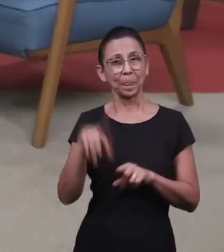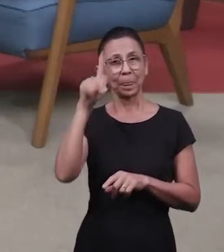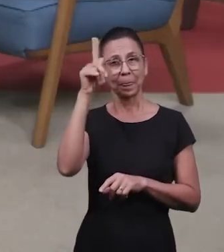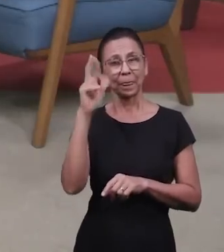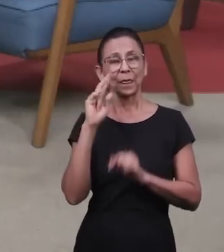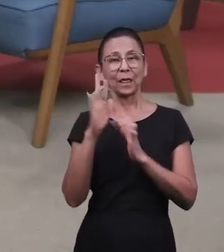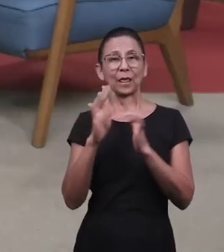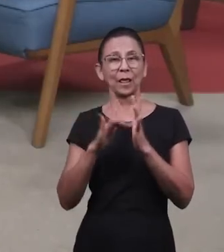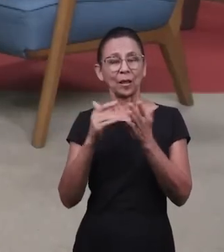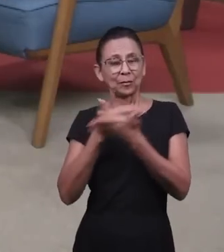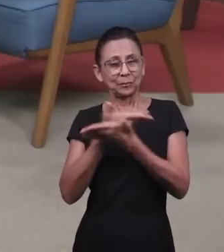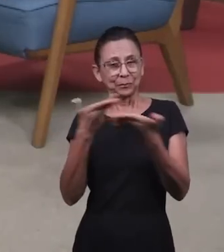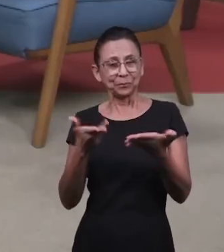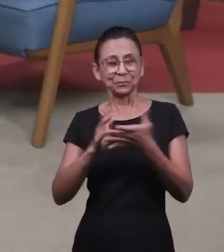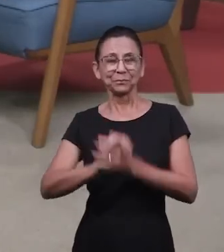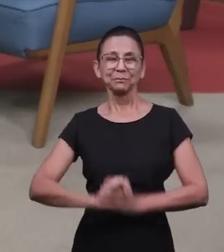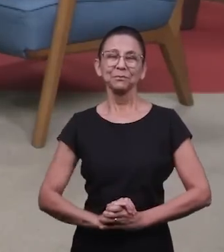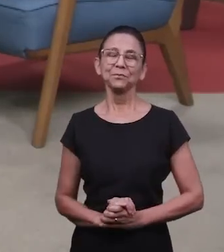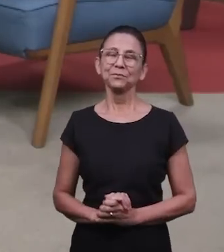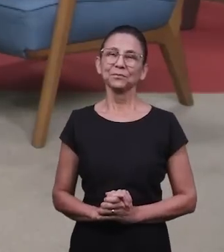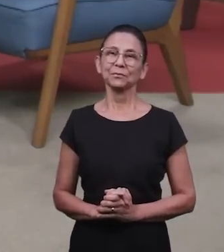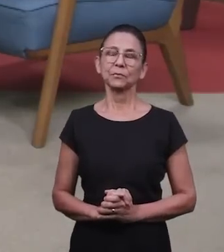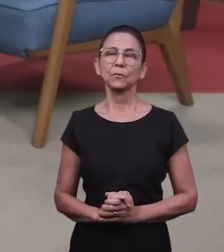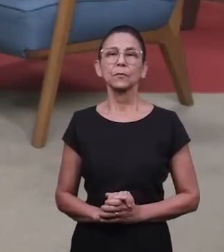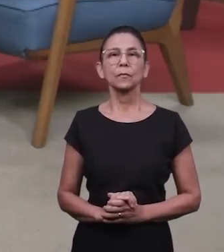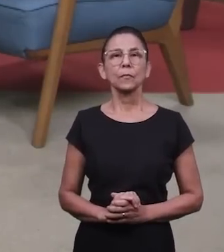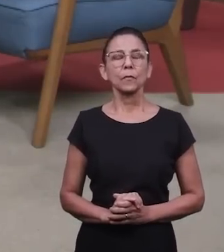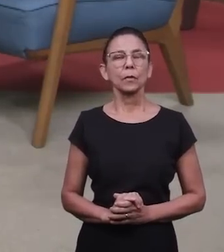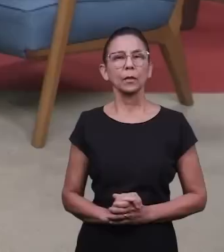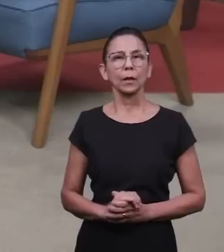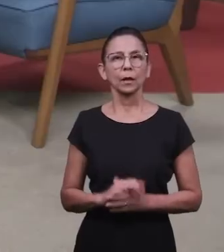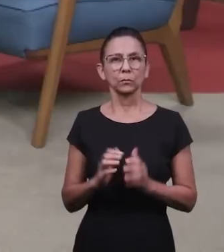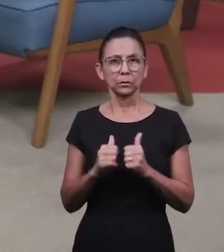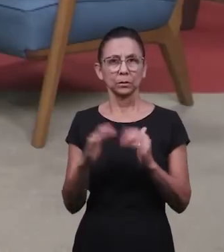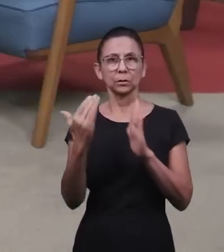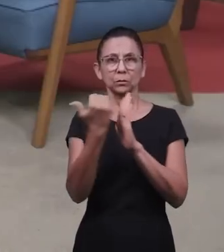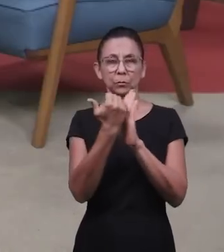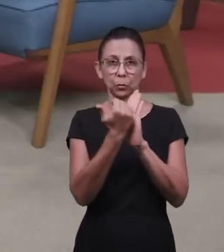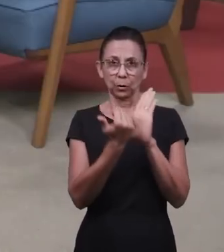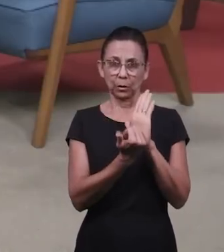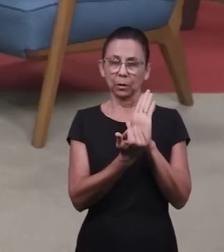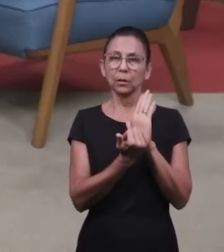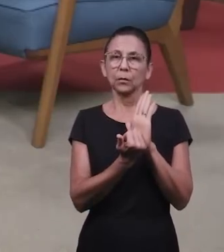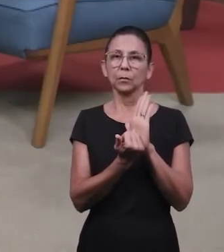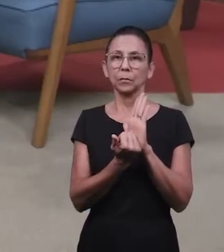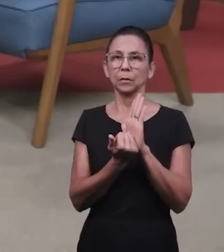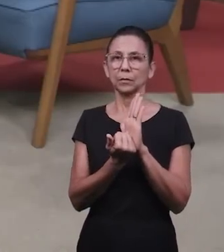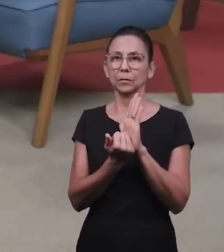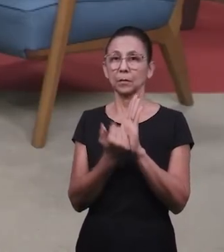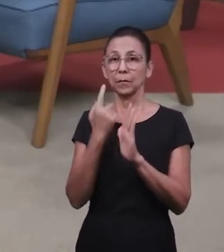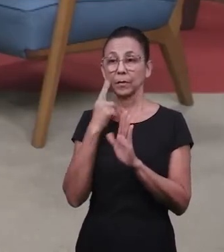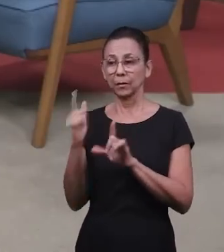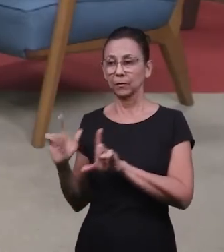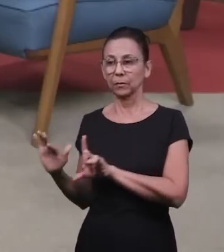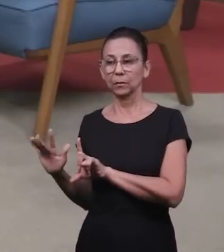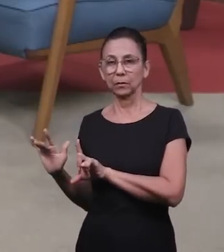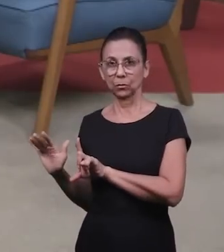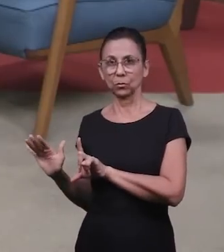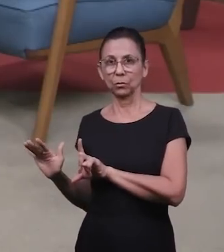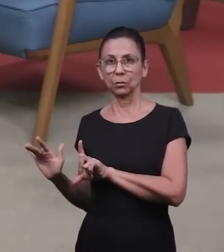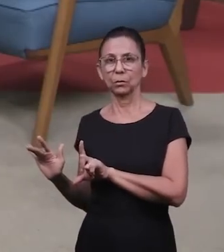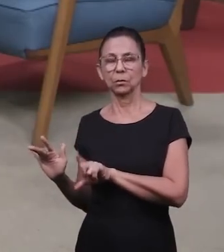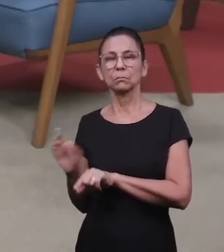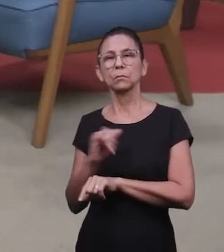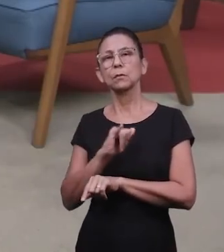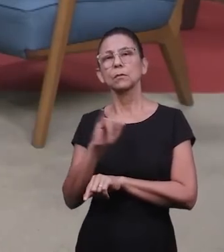bem. Como a gente sempre aborda no início do programa, e você está vendo aí um QR Code que está